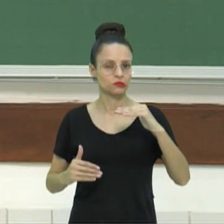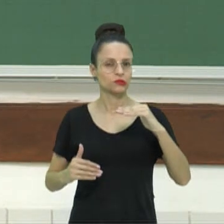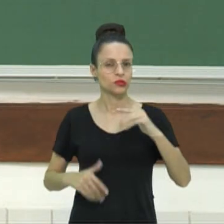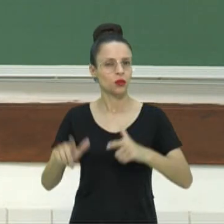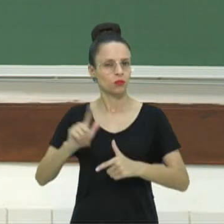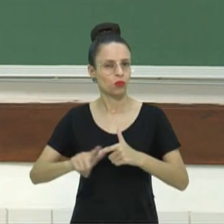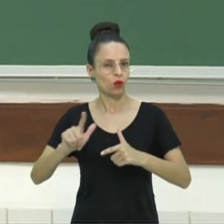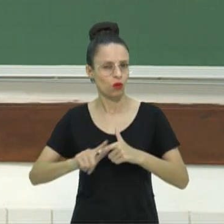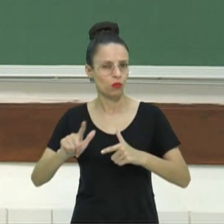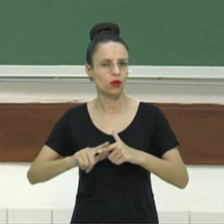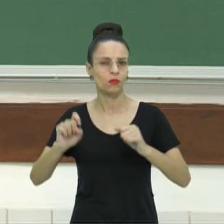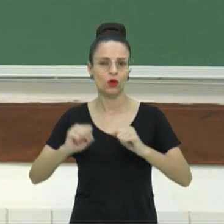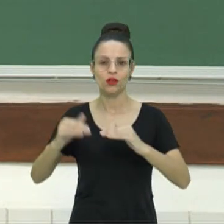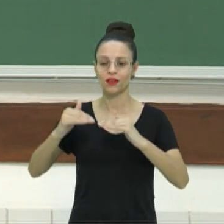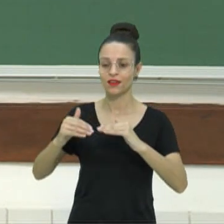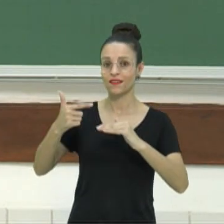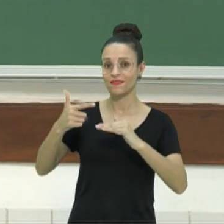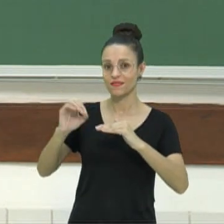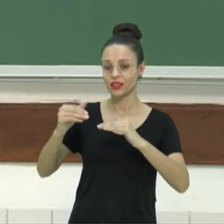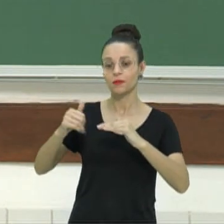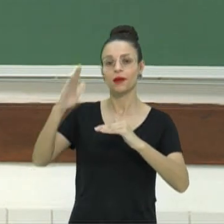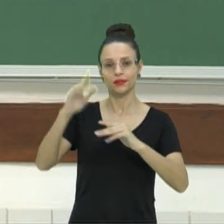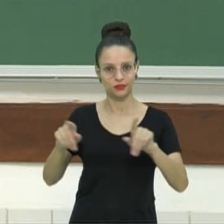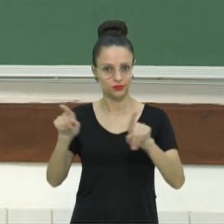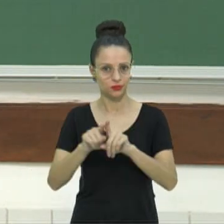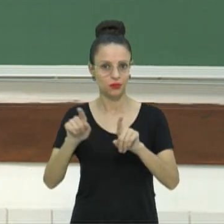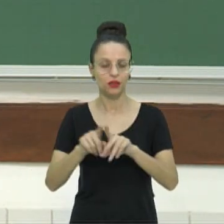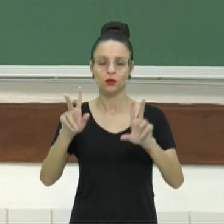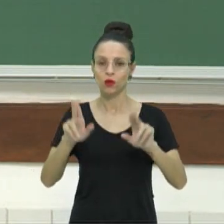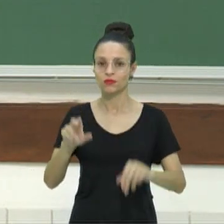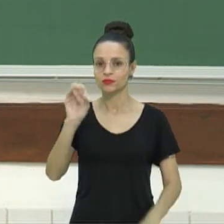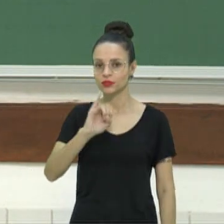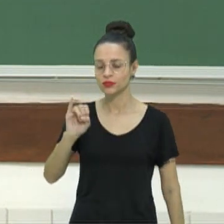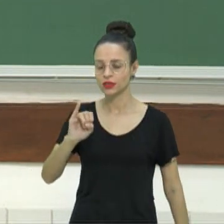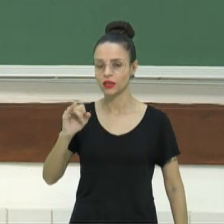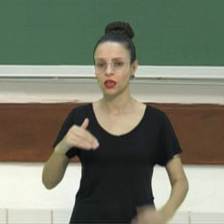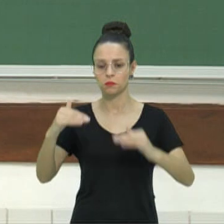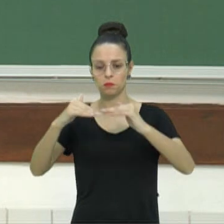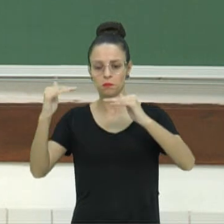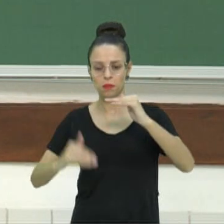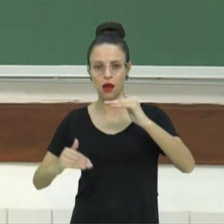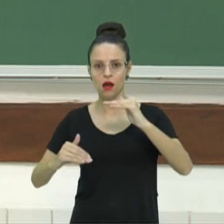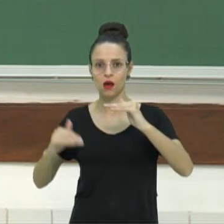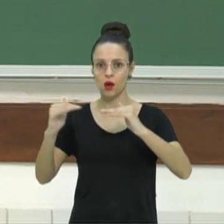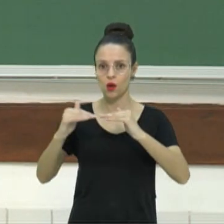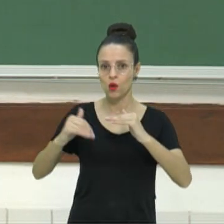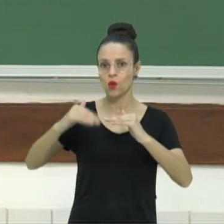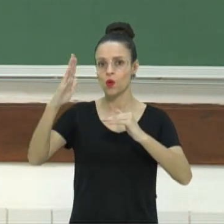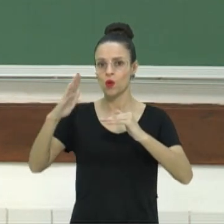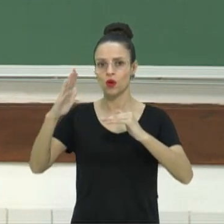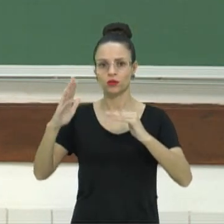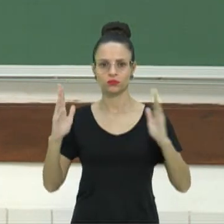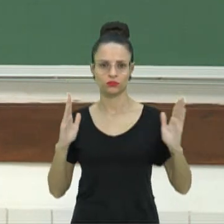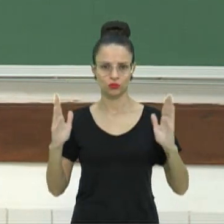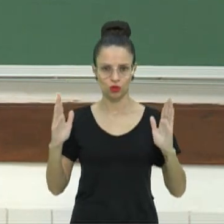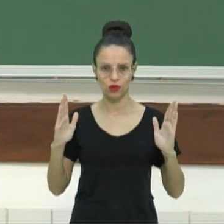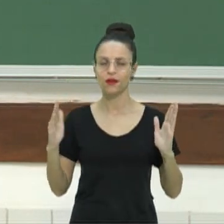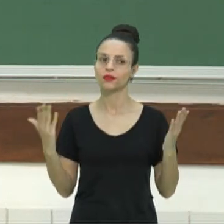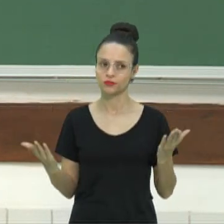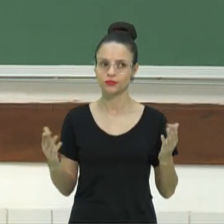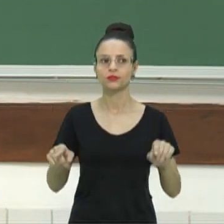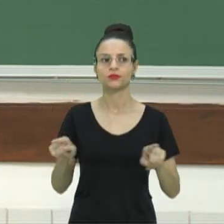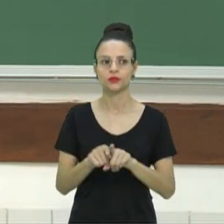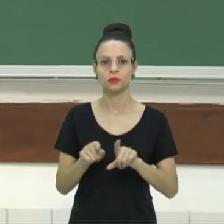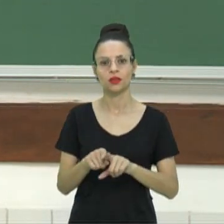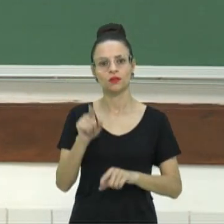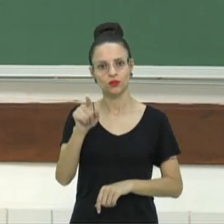problema respiratório, mais de 20 mesma situação, né? Então, se esses números estão além do colocado ali, né? Também